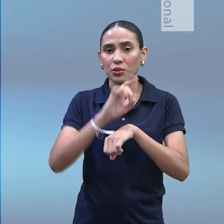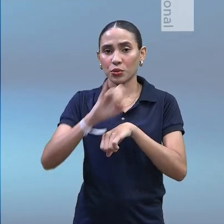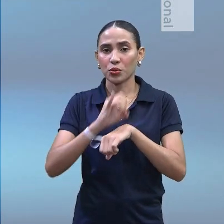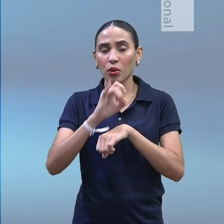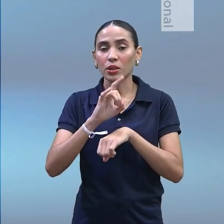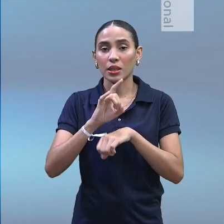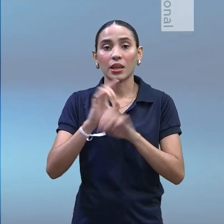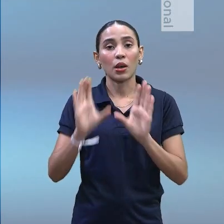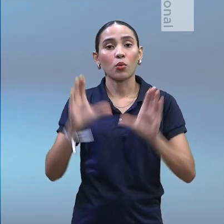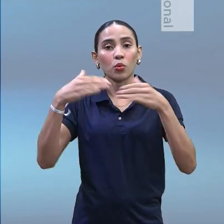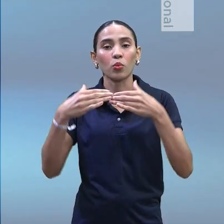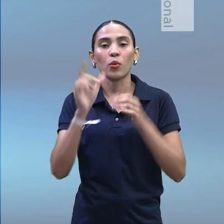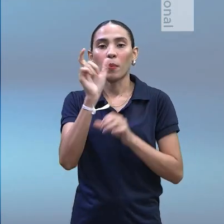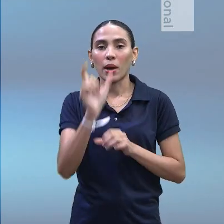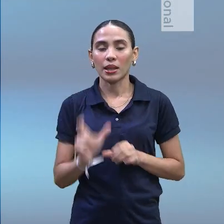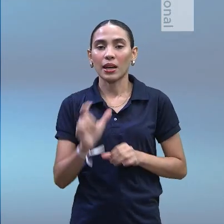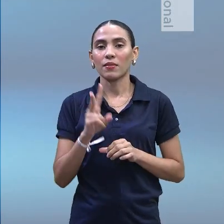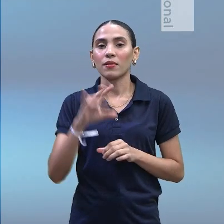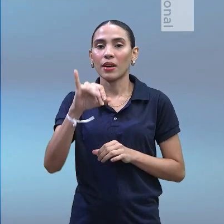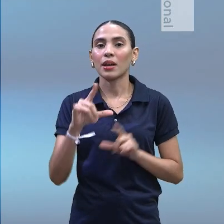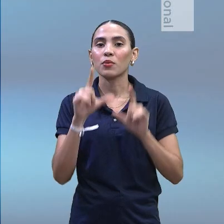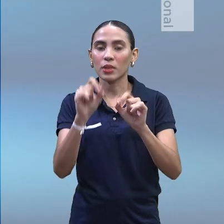classes de palavras que elas